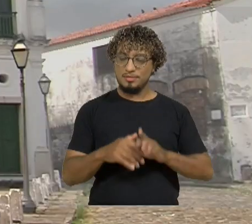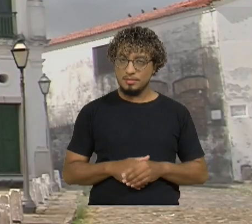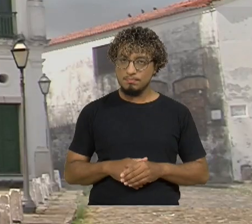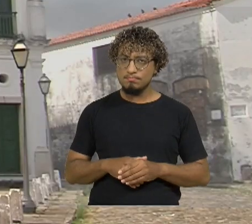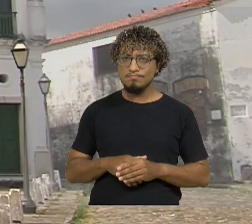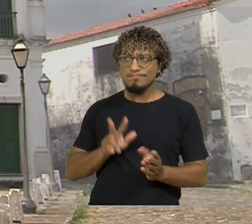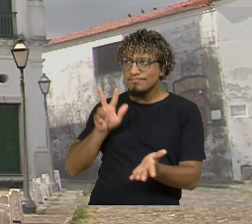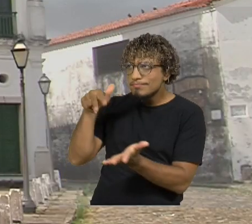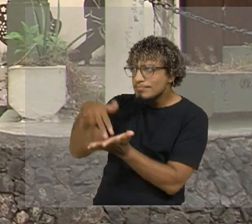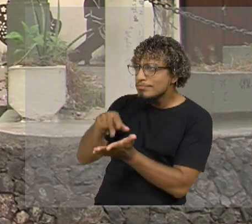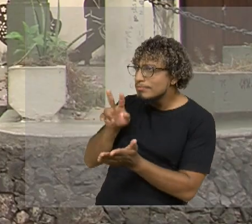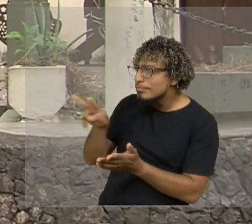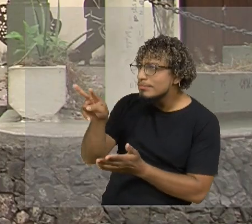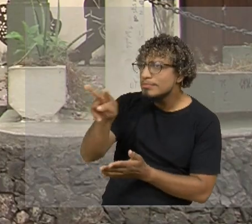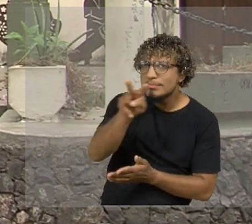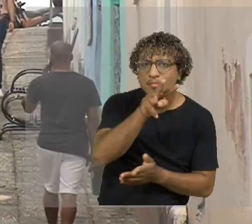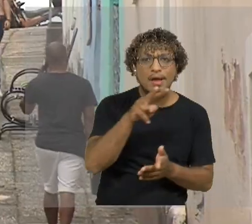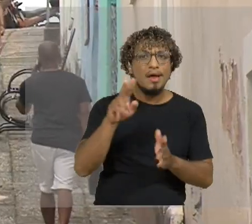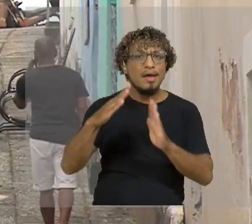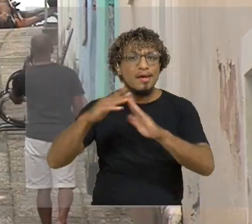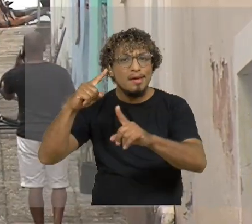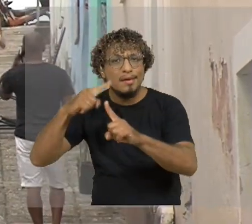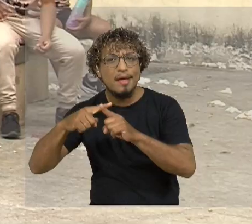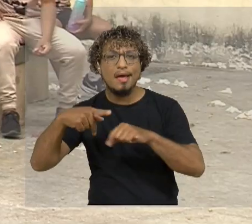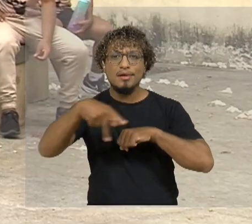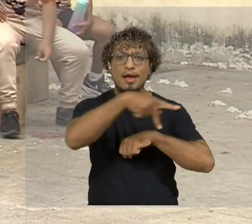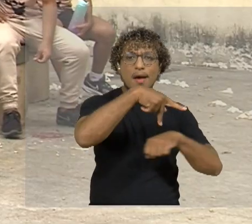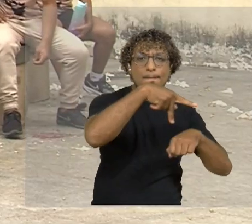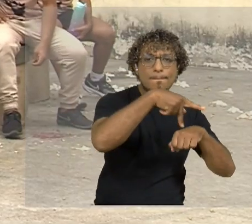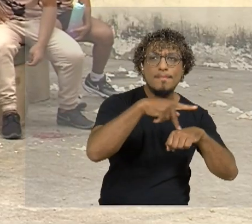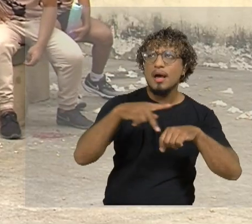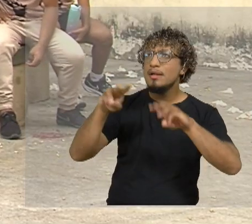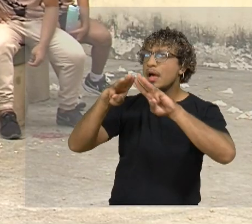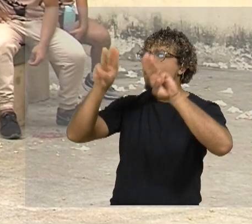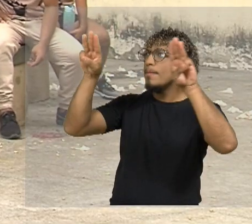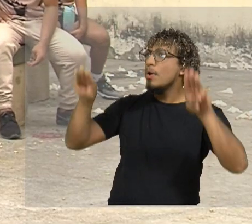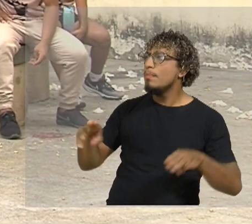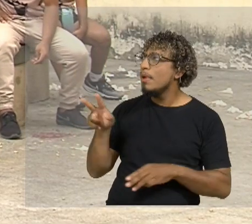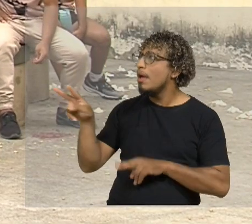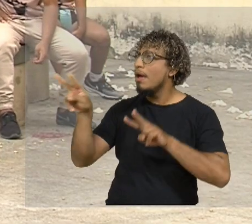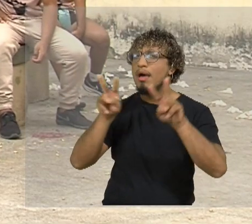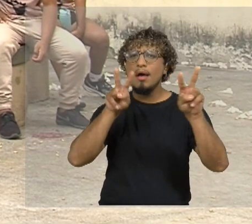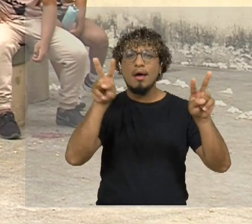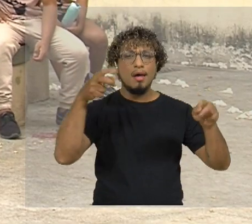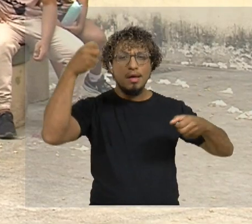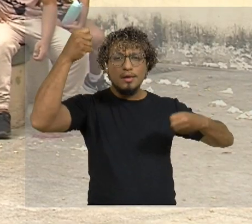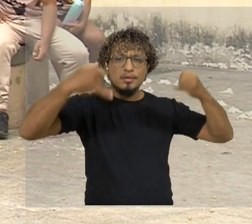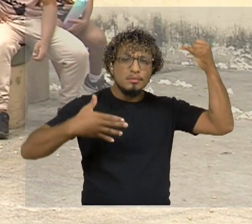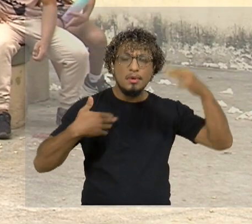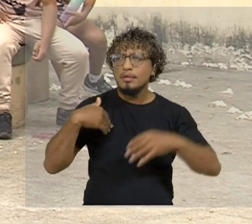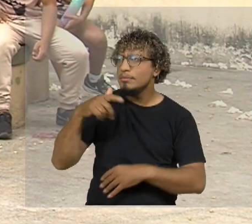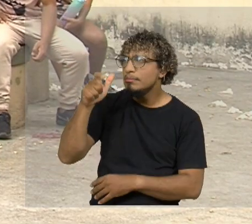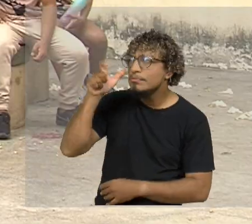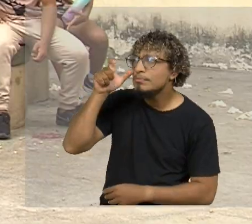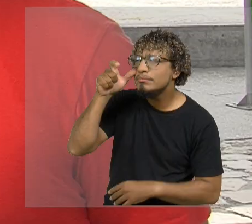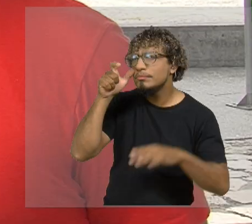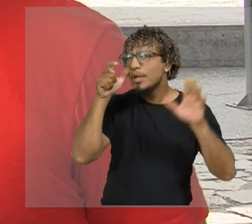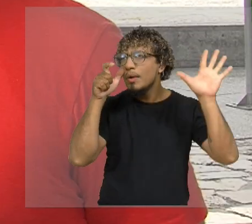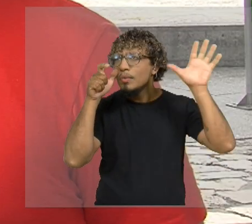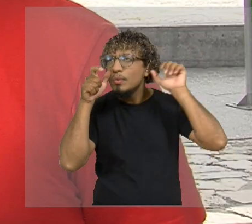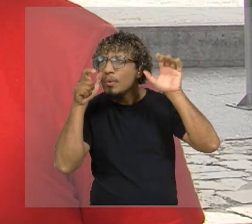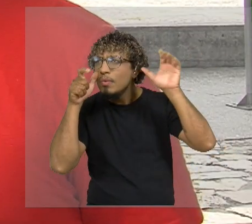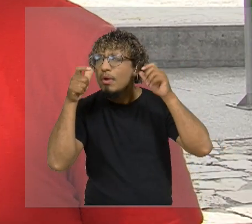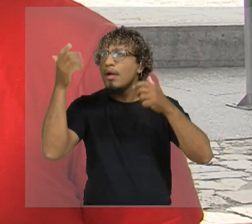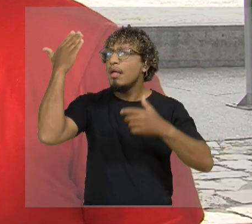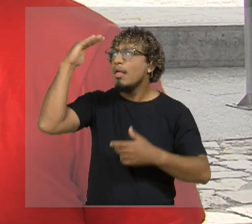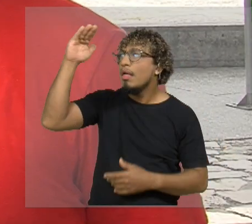identidade. Igrejas, praças, monumentos, explicações detalhadas e olhos e ouvidos atentos.